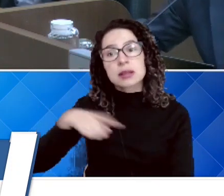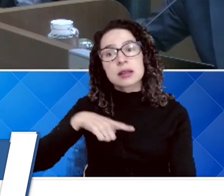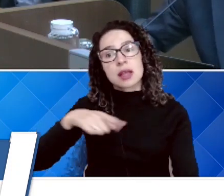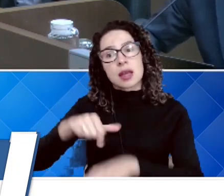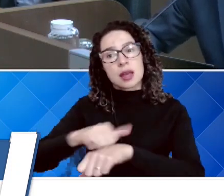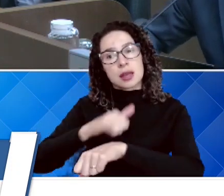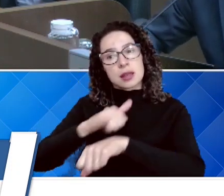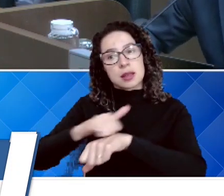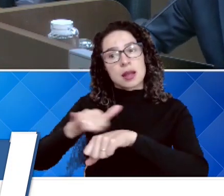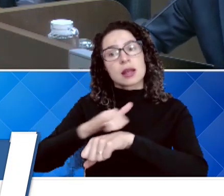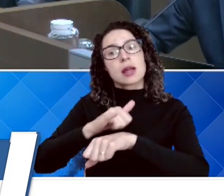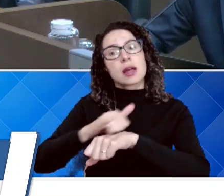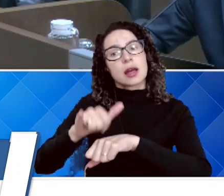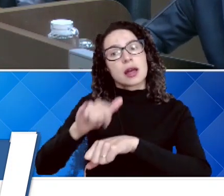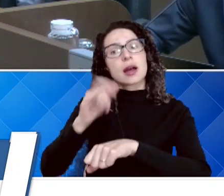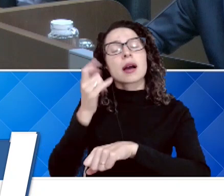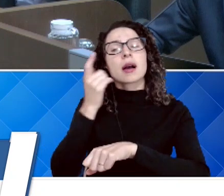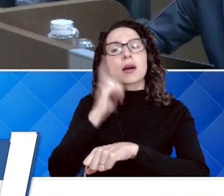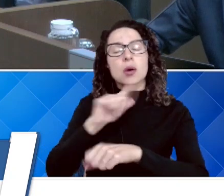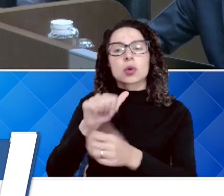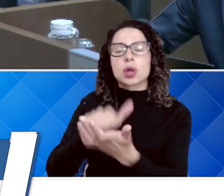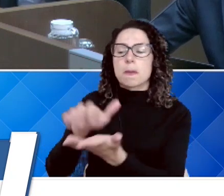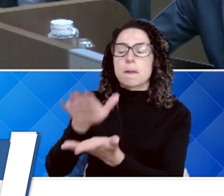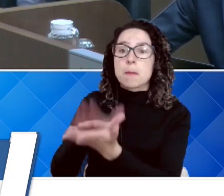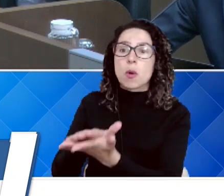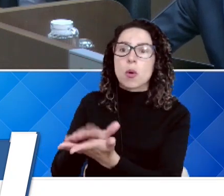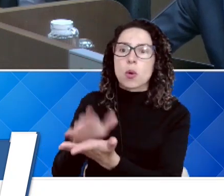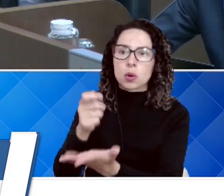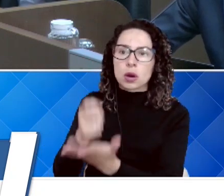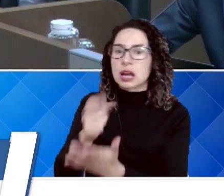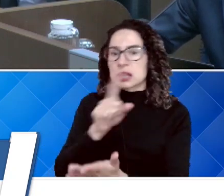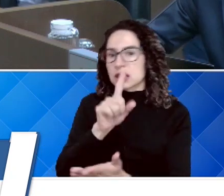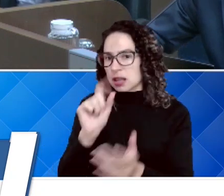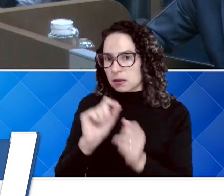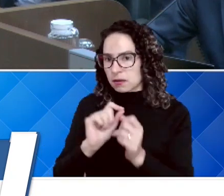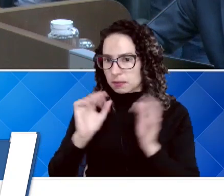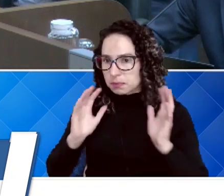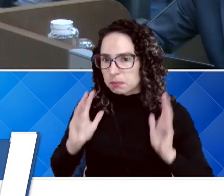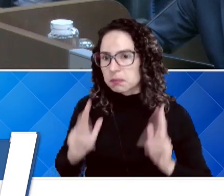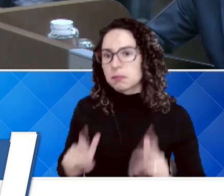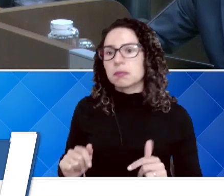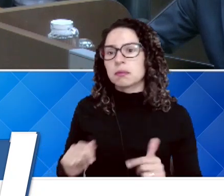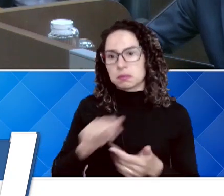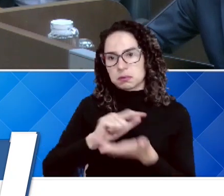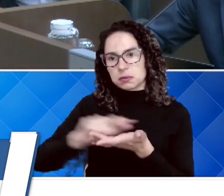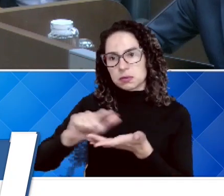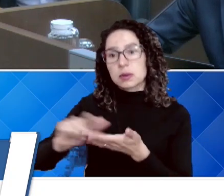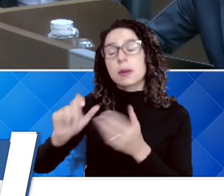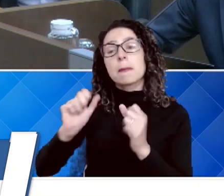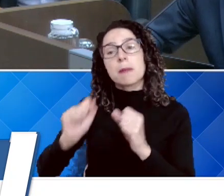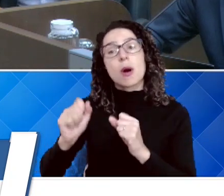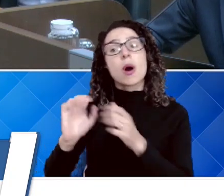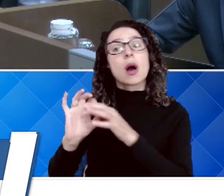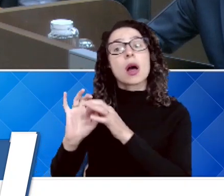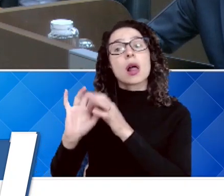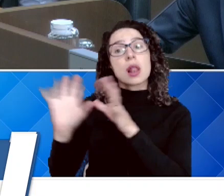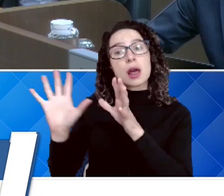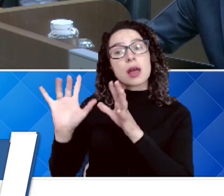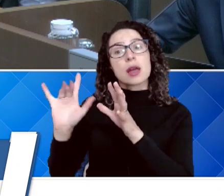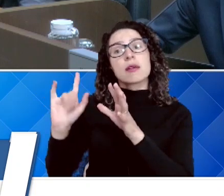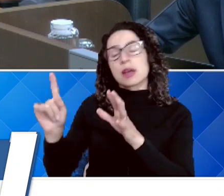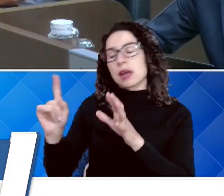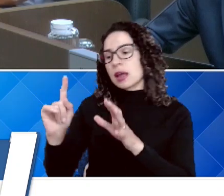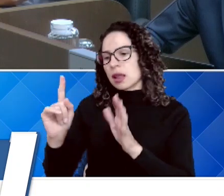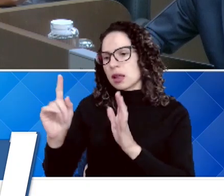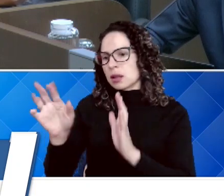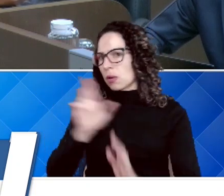para notificar. No caso de não ser limpo o terreno, ela tem autoridade, depois de não atendida a